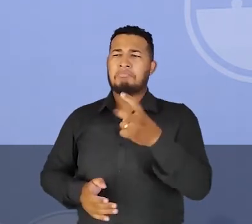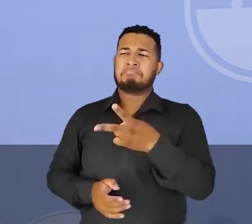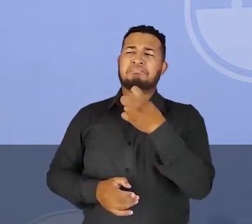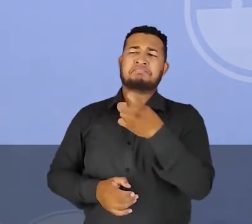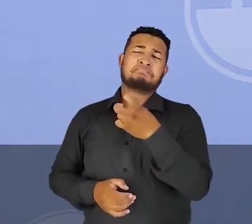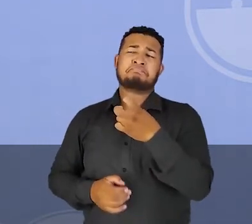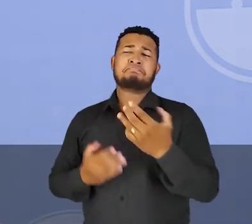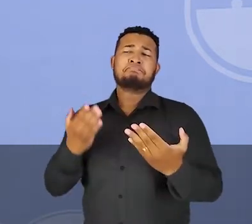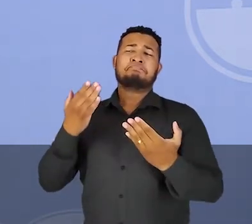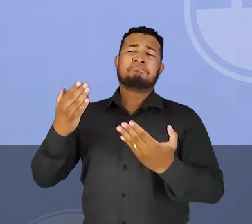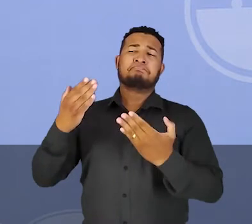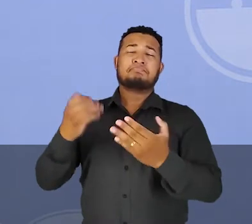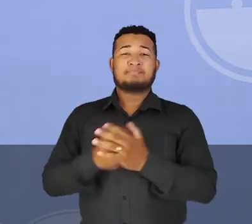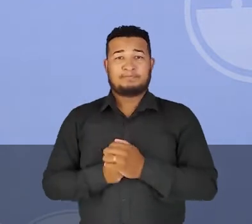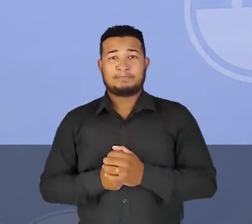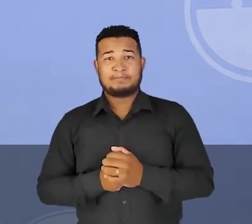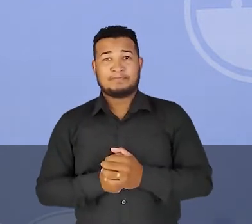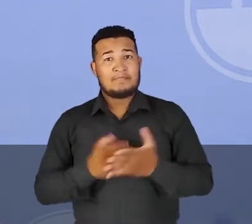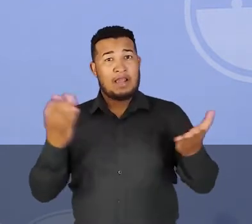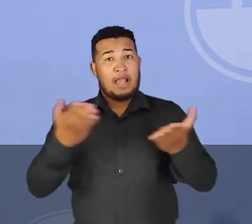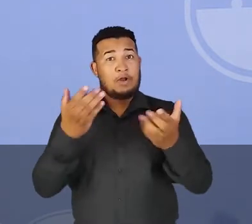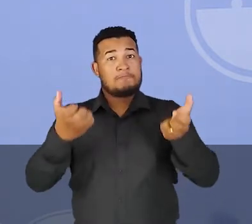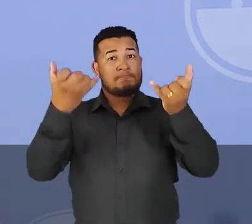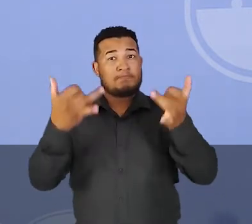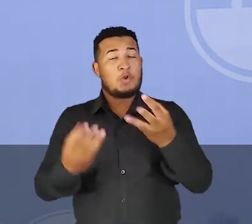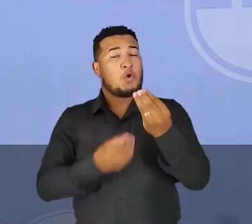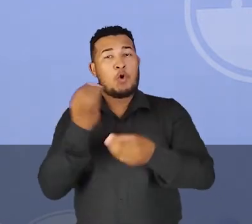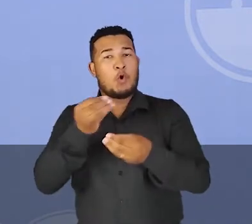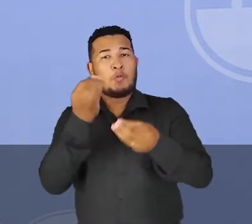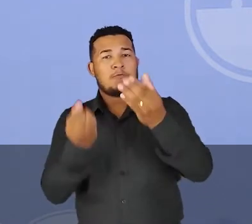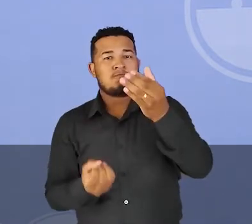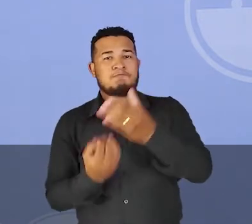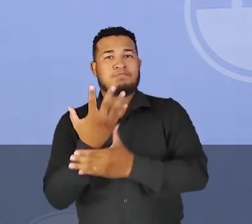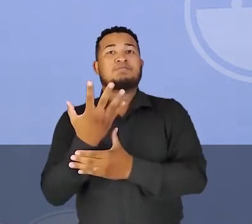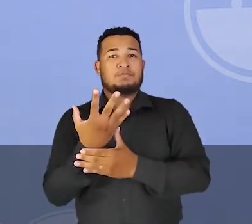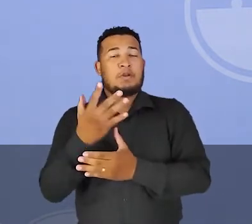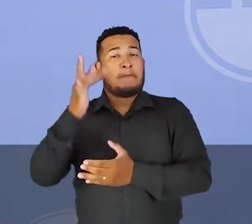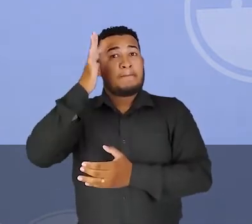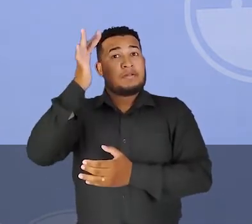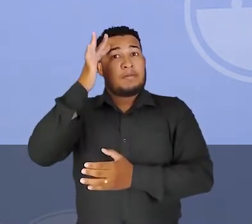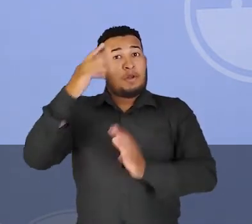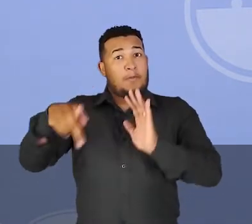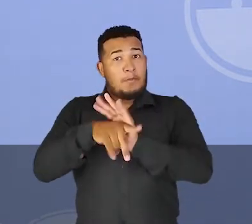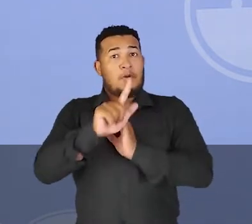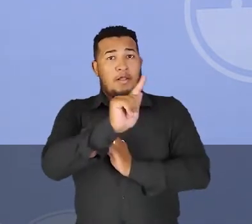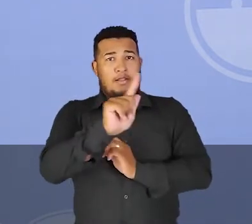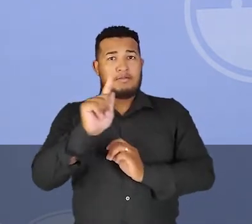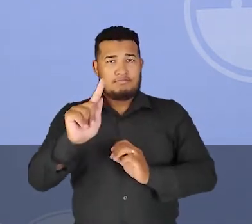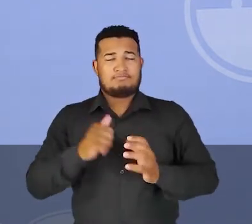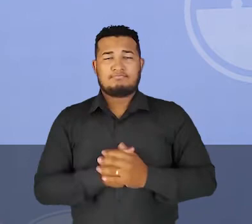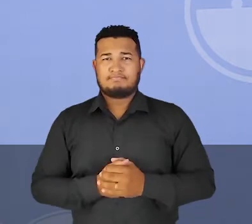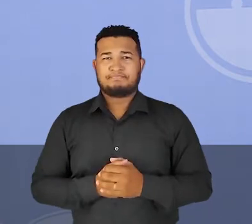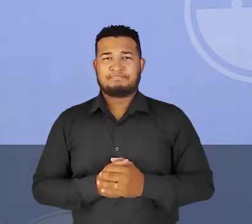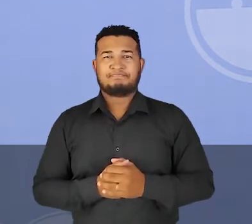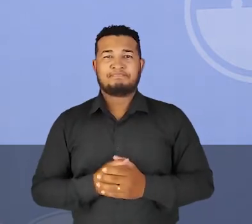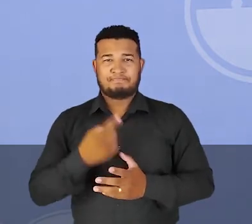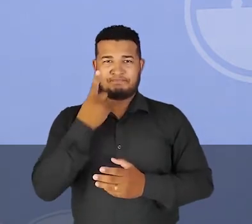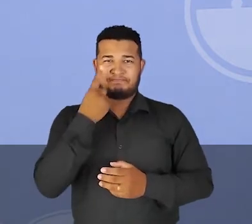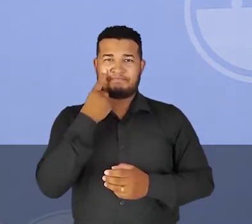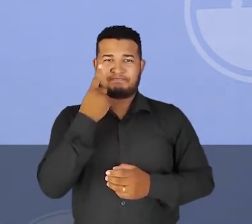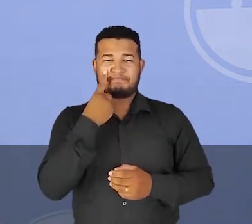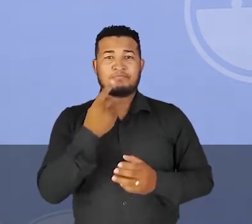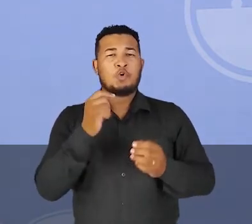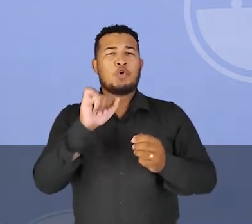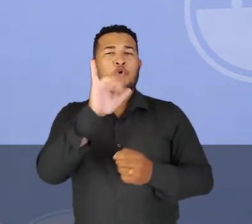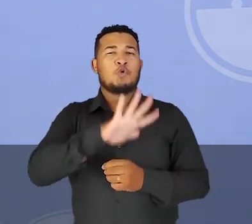Bom, mas vamos falar um pouco mais sobre como se desenvolveu esse pensamento de Galileu. Vamos a